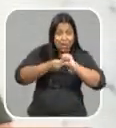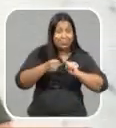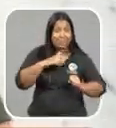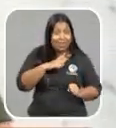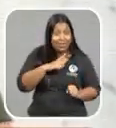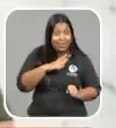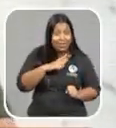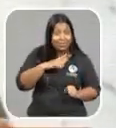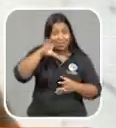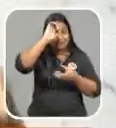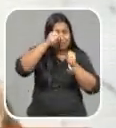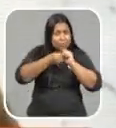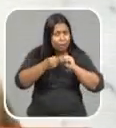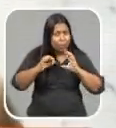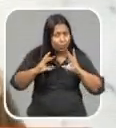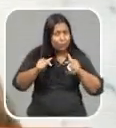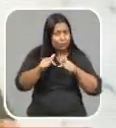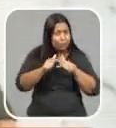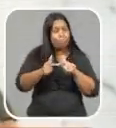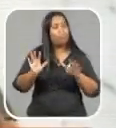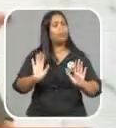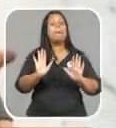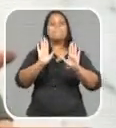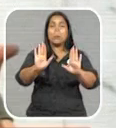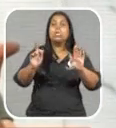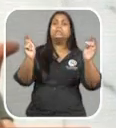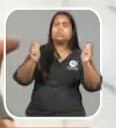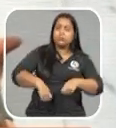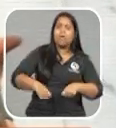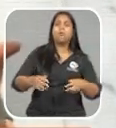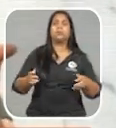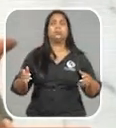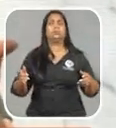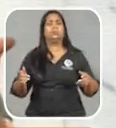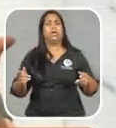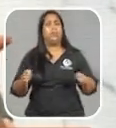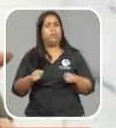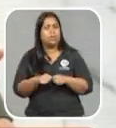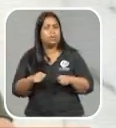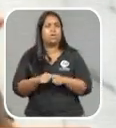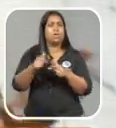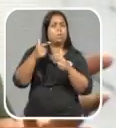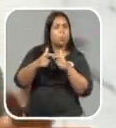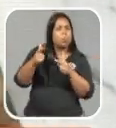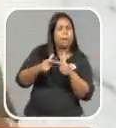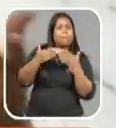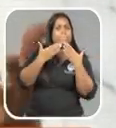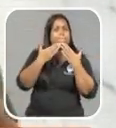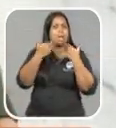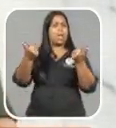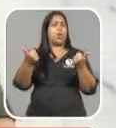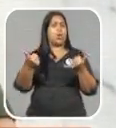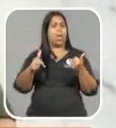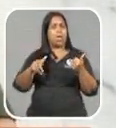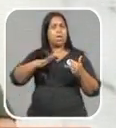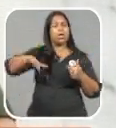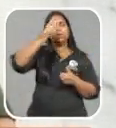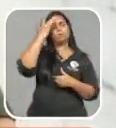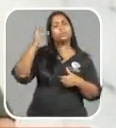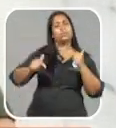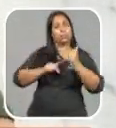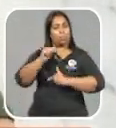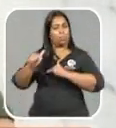arrefecer esses problemas e melhorar a condição desses trabalhadores. Sim. Você tem duas formas. Primeiro é